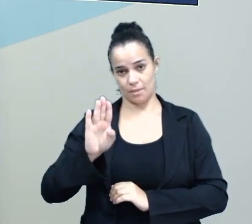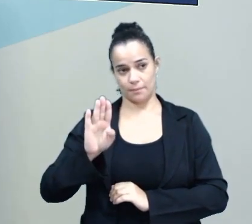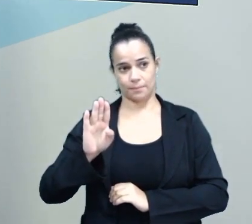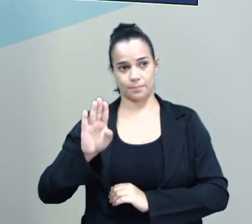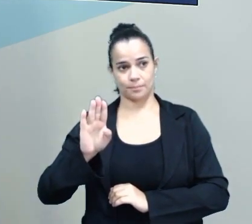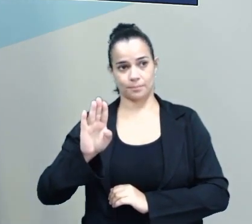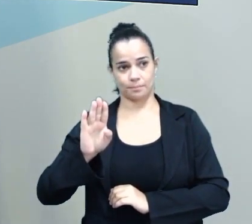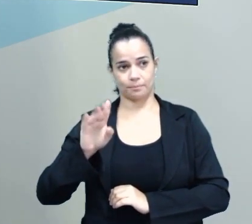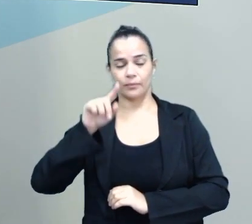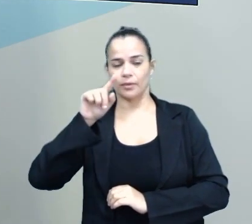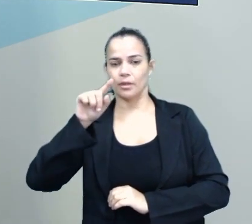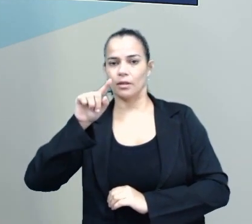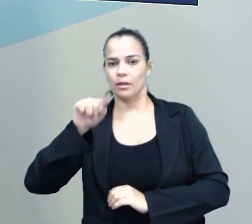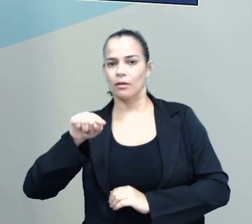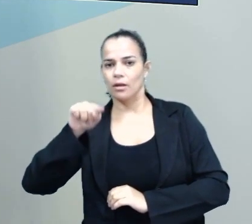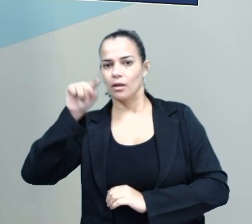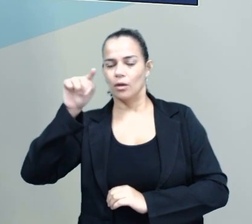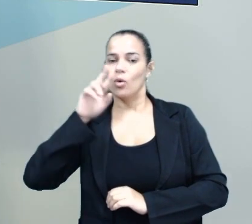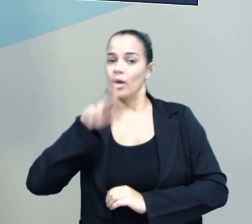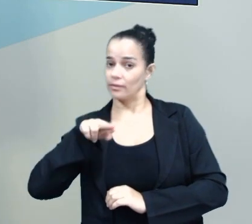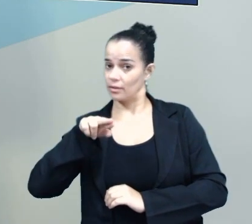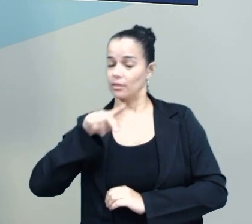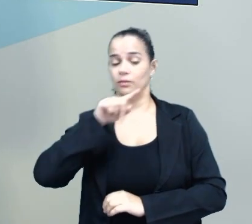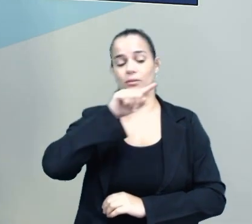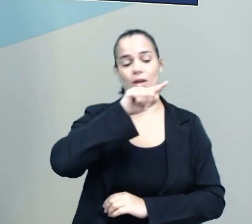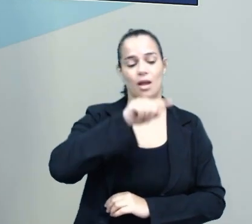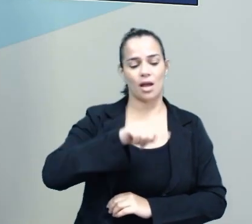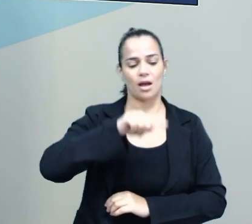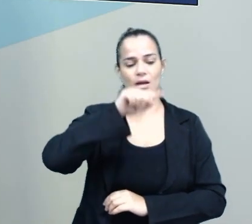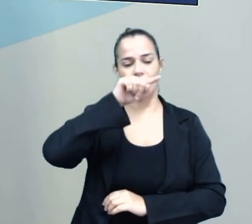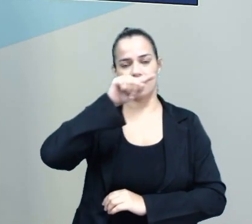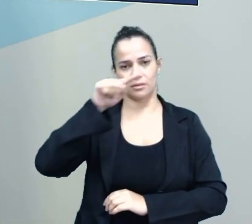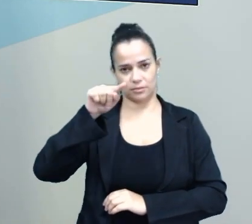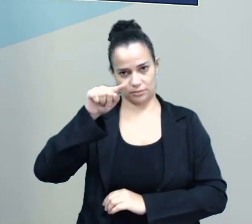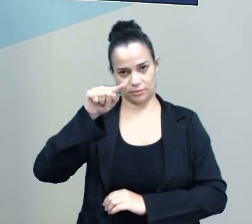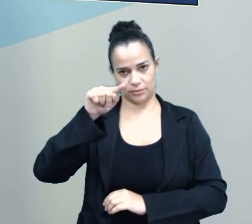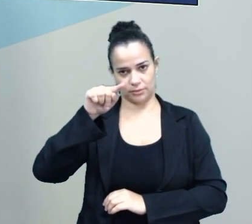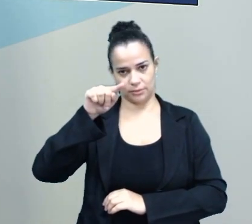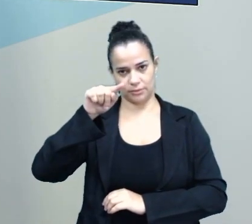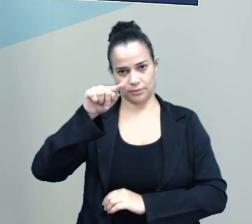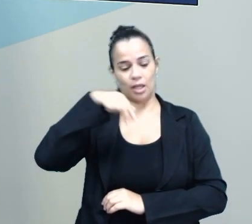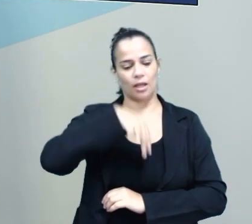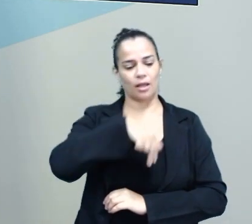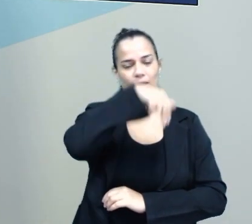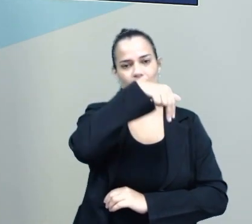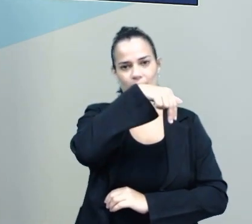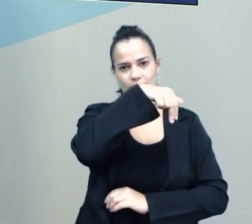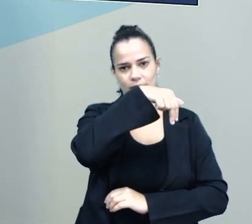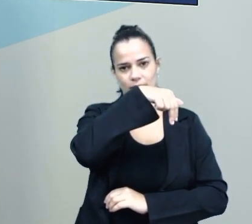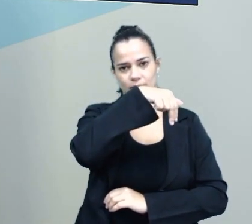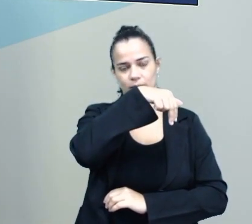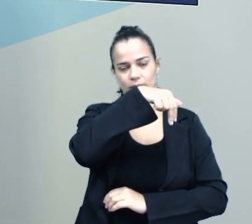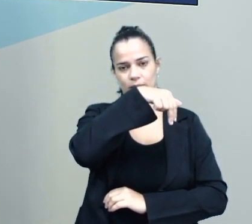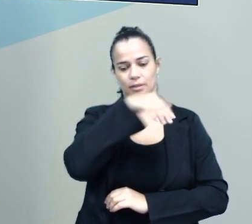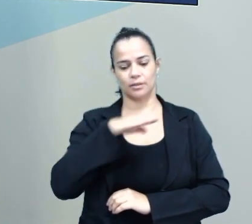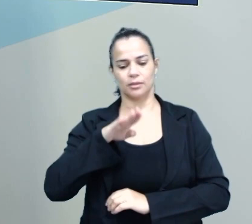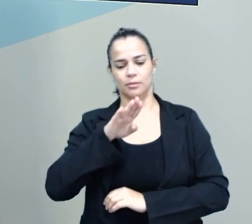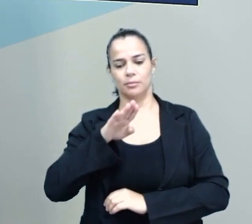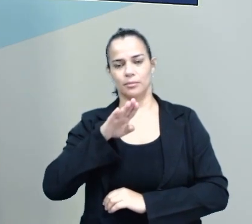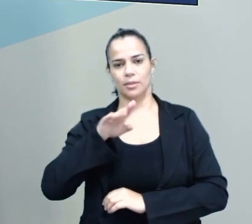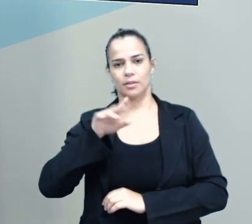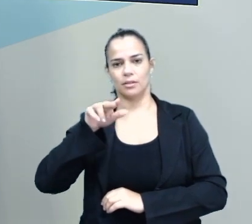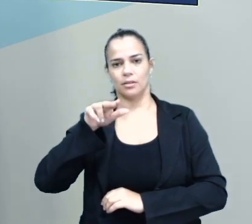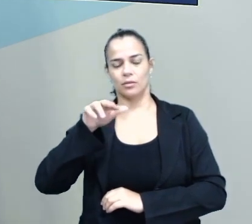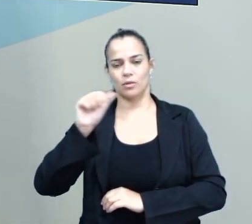implicar em raiz, veja como a gente lê, raiz enésima de B igual a